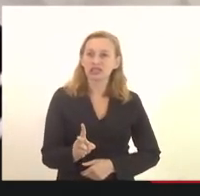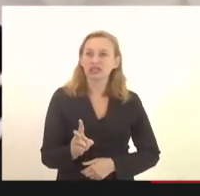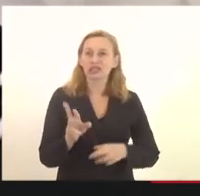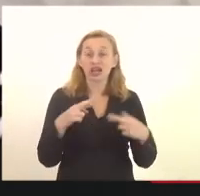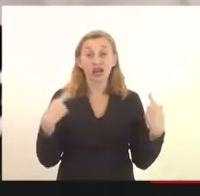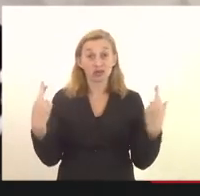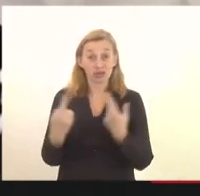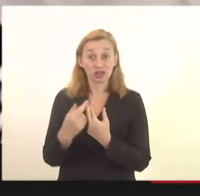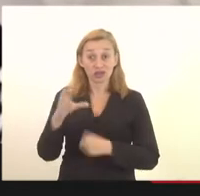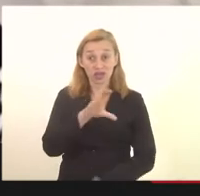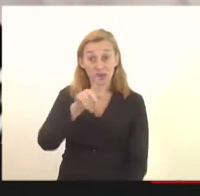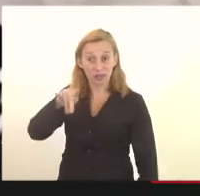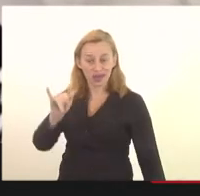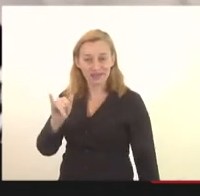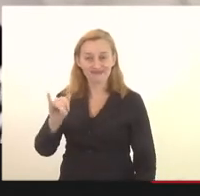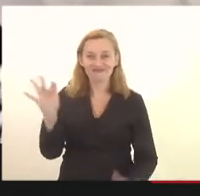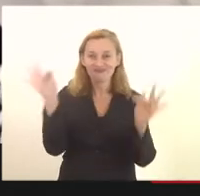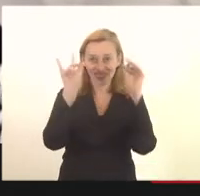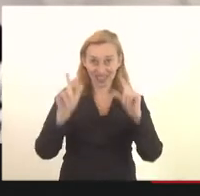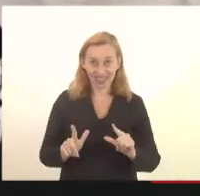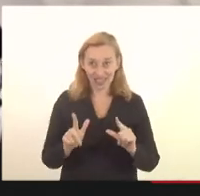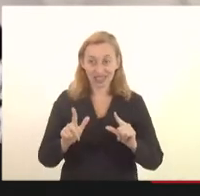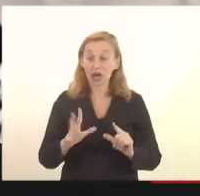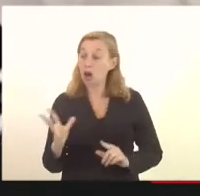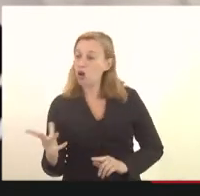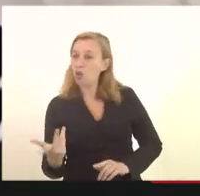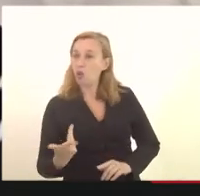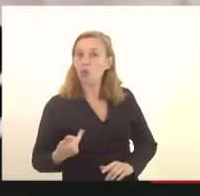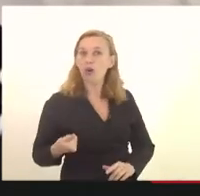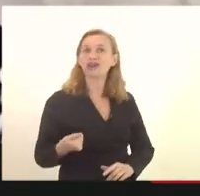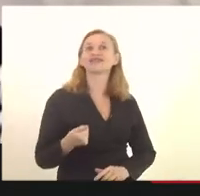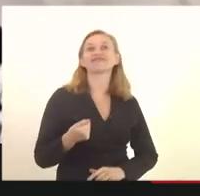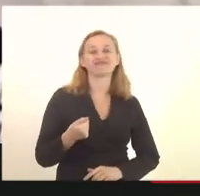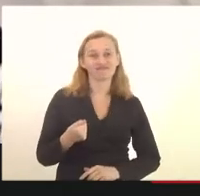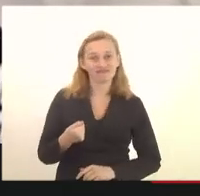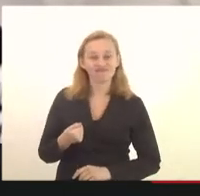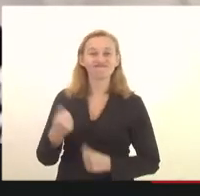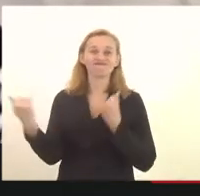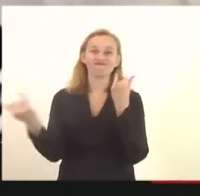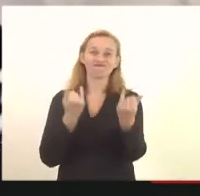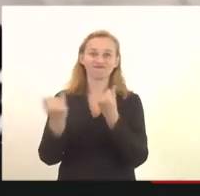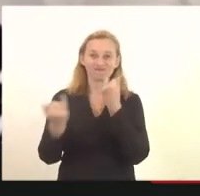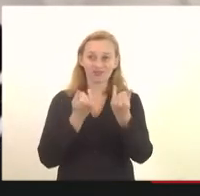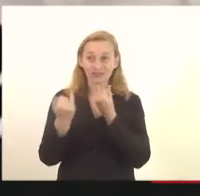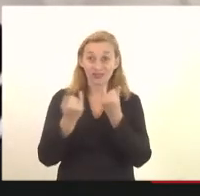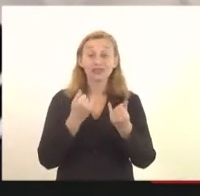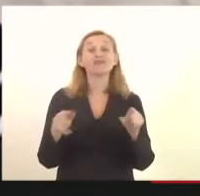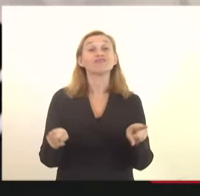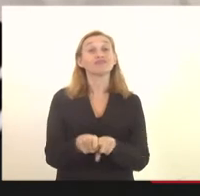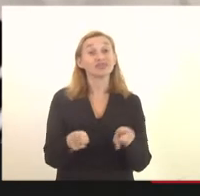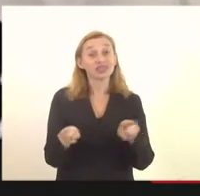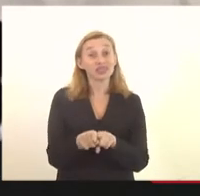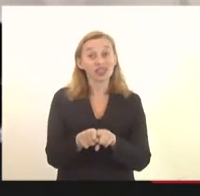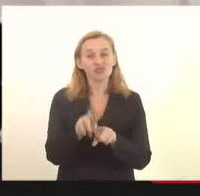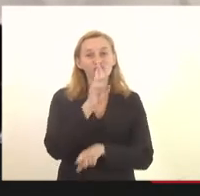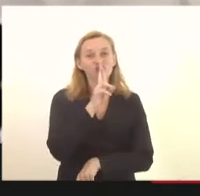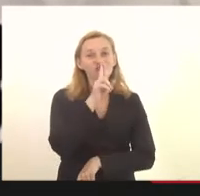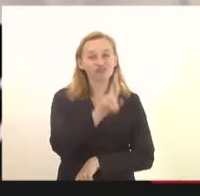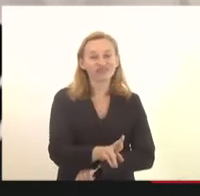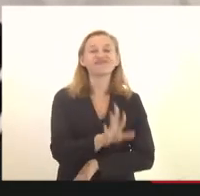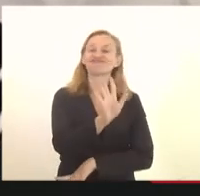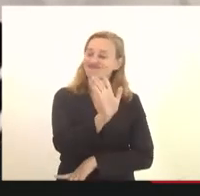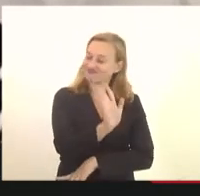dessa CPI muito contemplada pela qualidade das informações, mas, sobretudo, pelo resultado